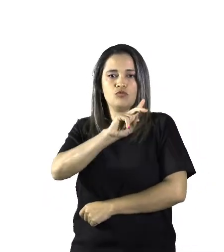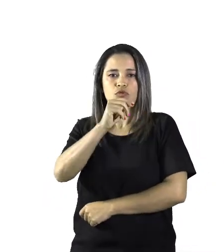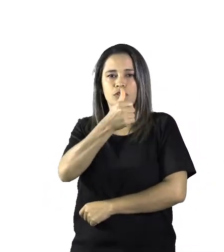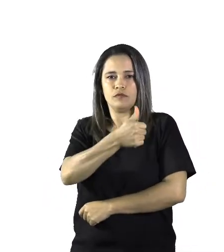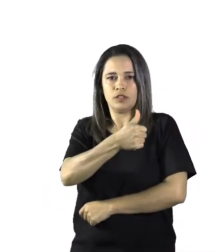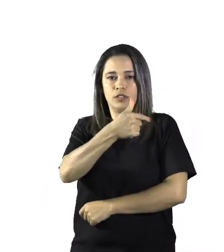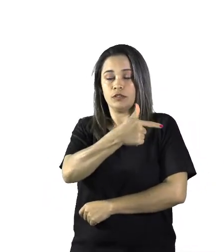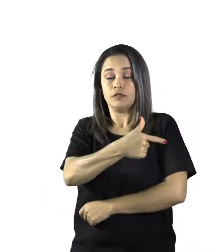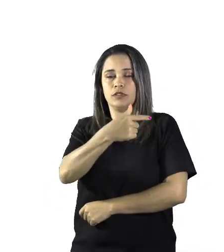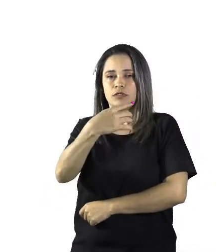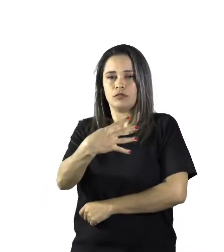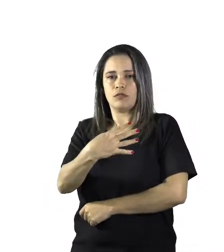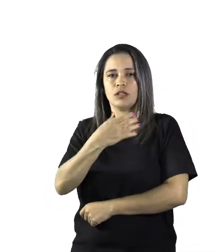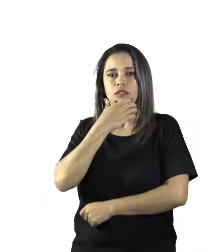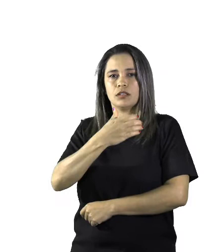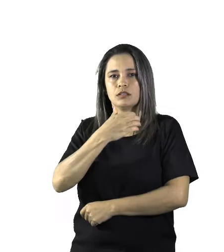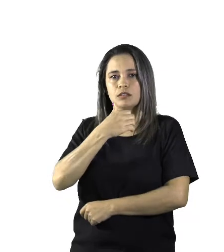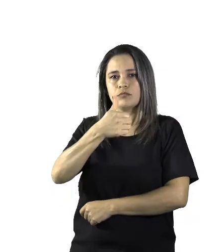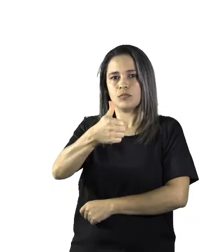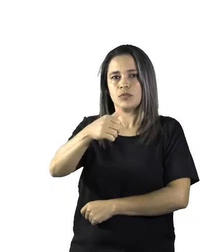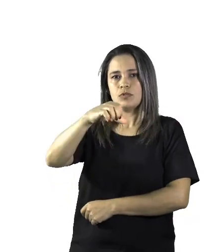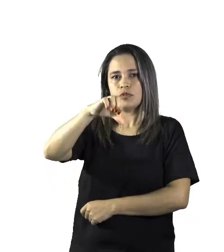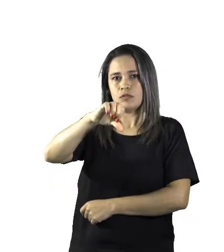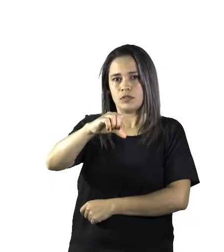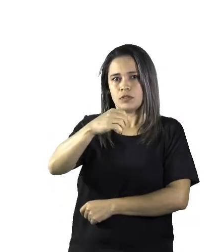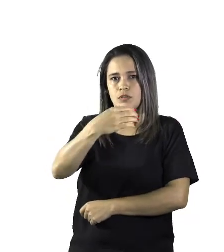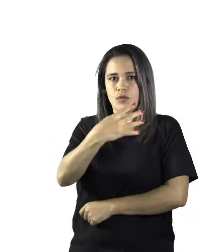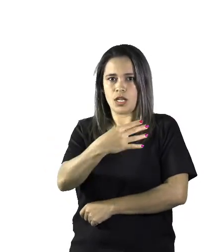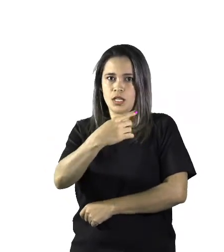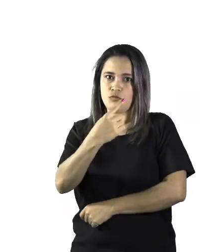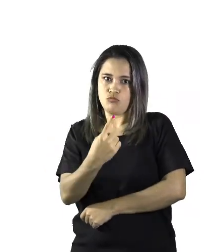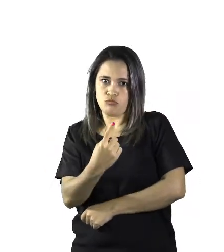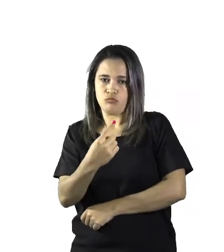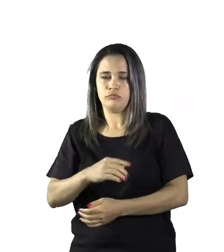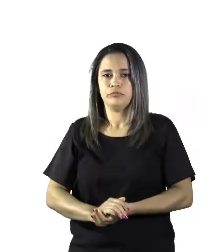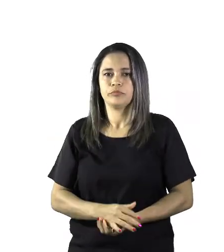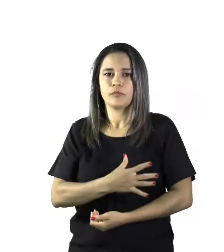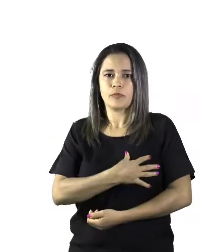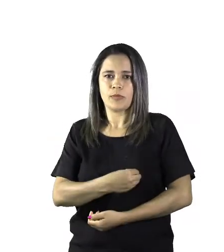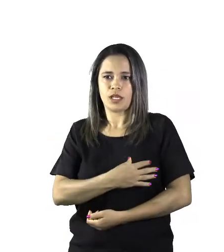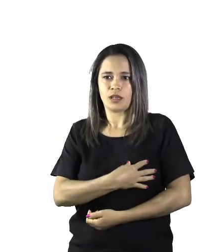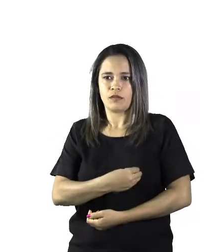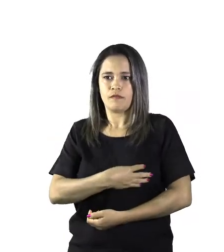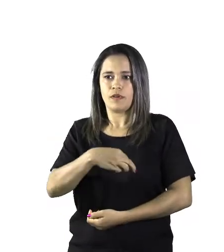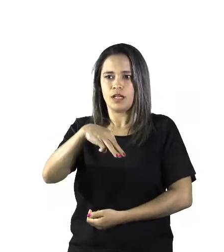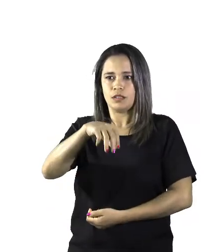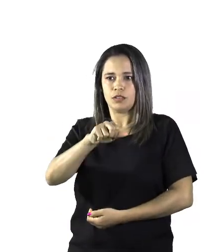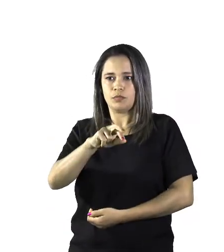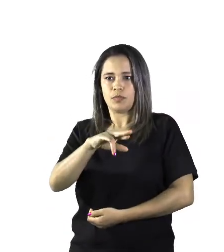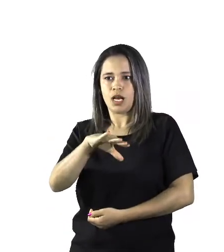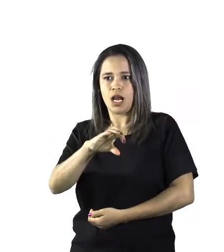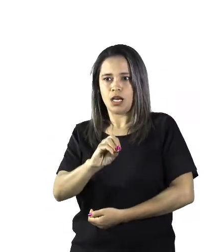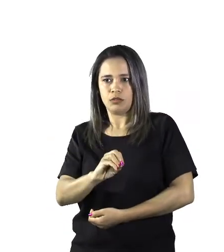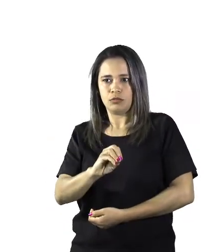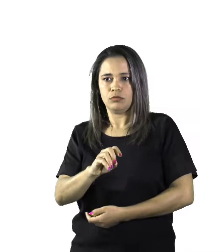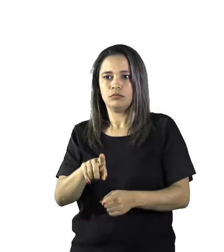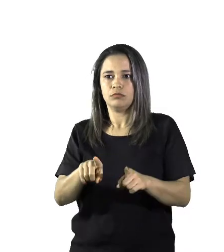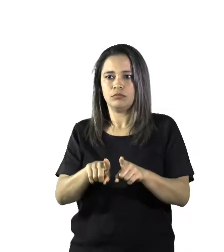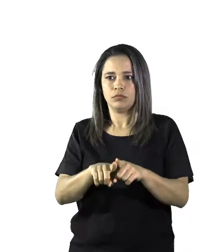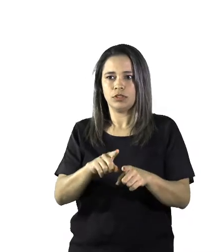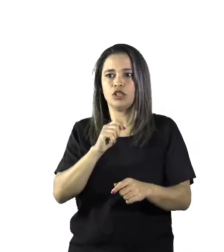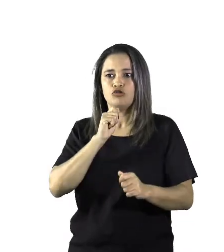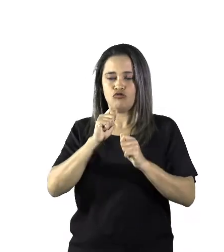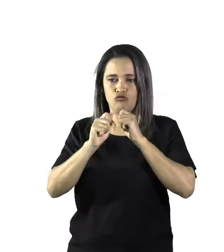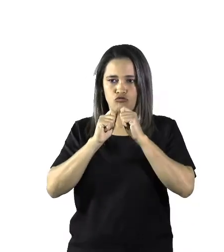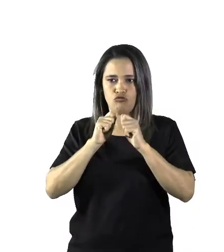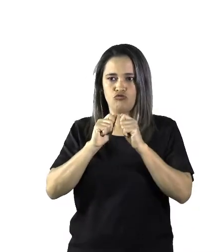de dezembro de 1941. Filha de Mário de Souza Martins,